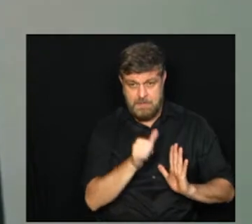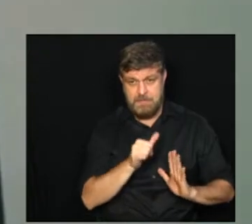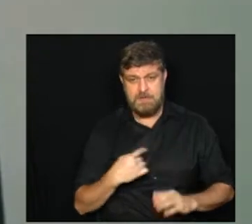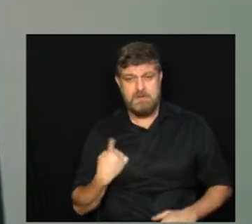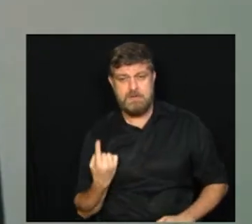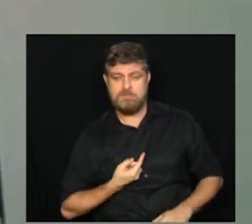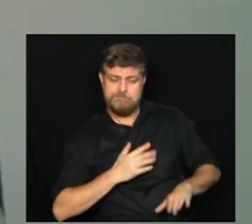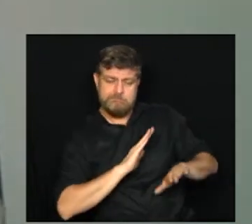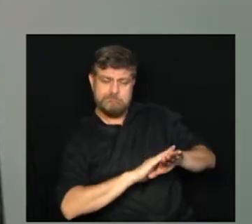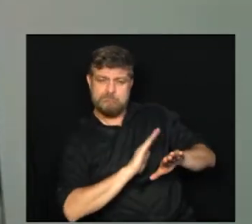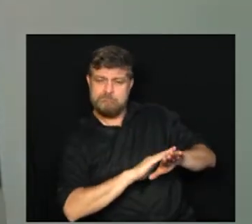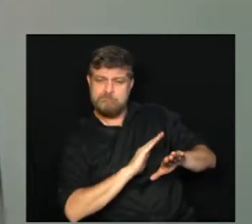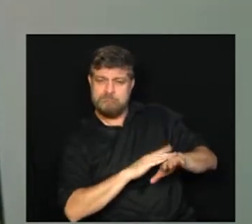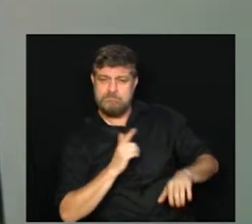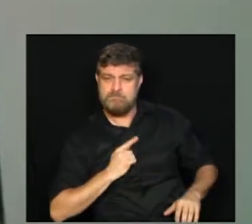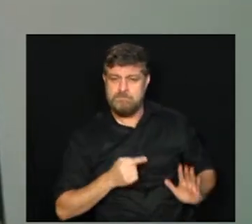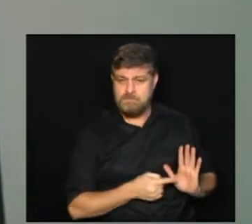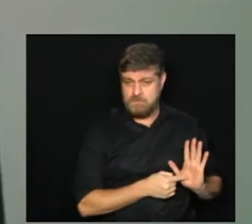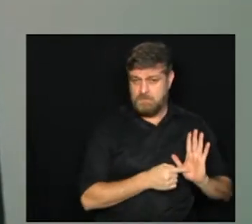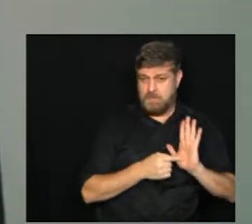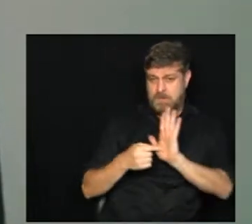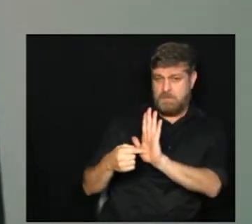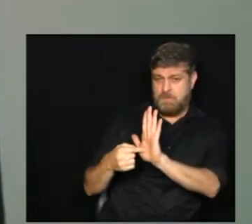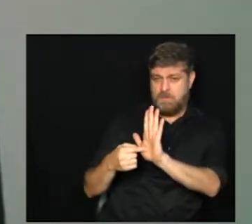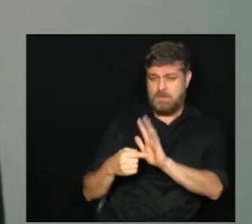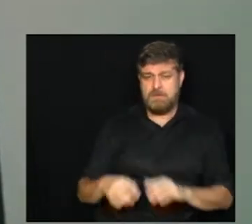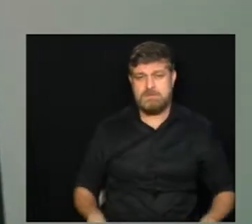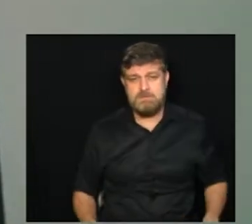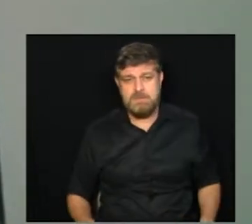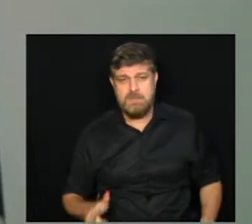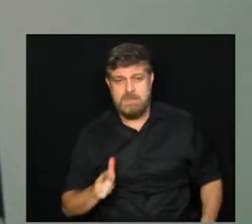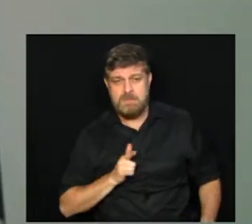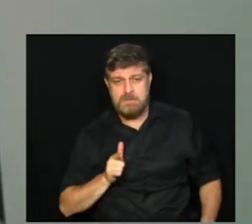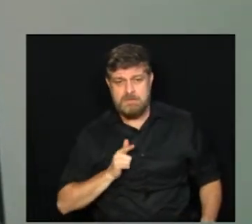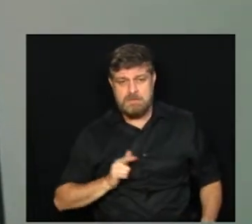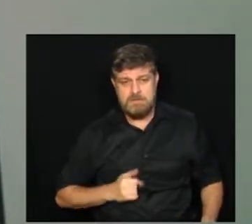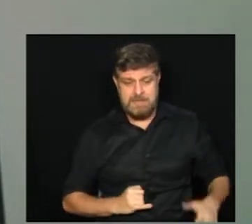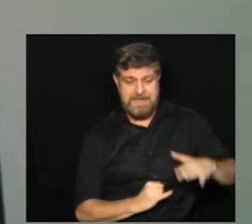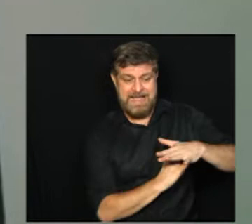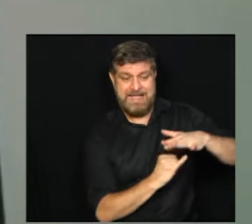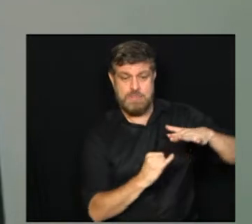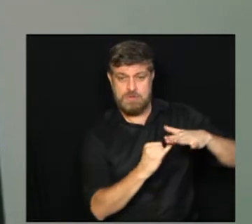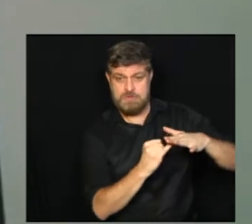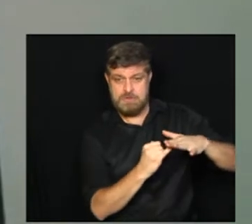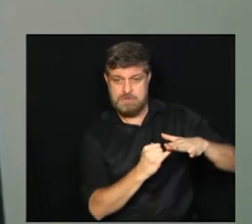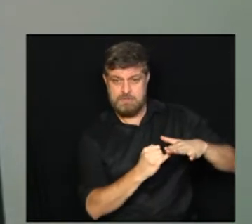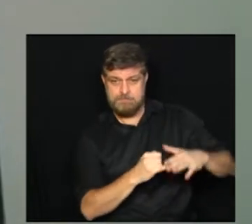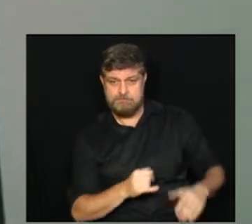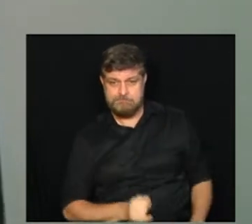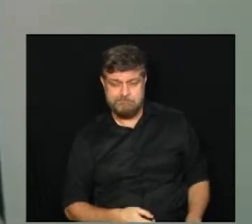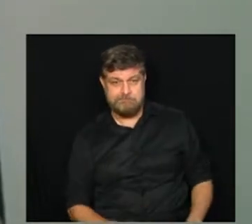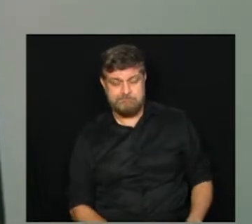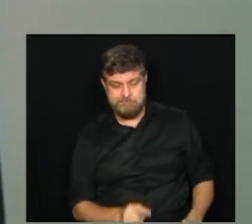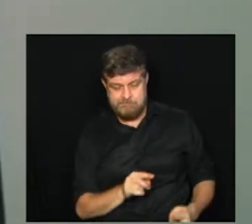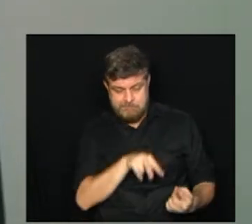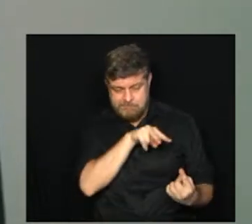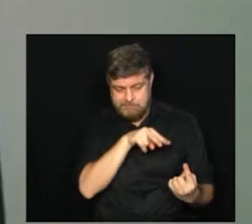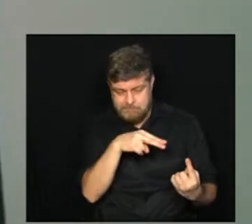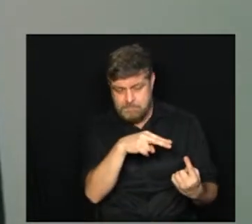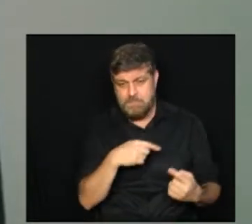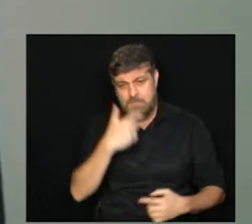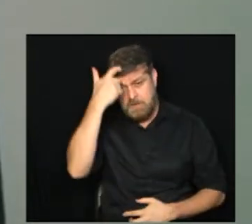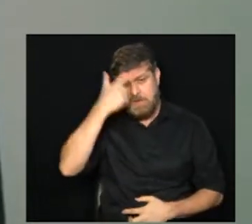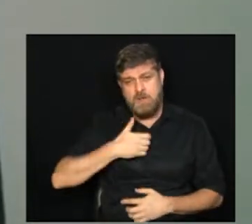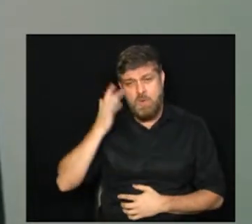faz uma amostra e uma visão mais institucional. Mas eu achei por bem